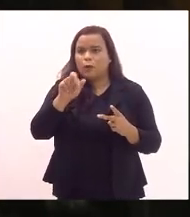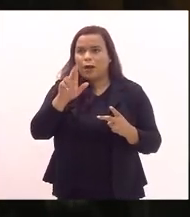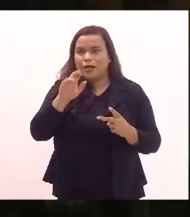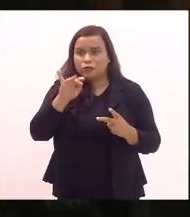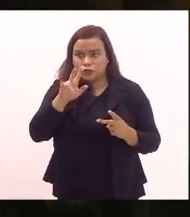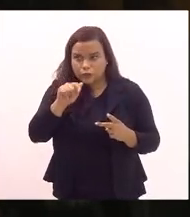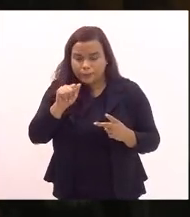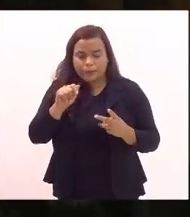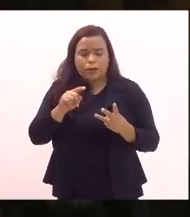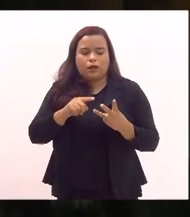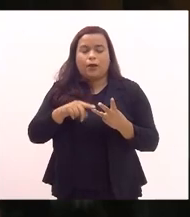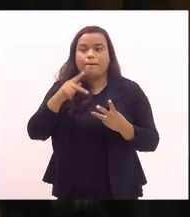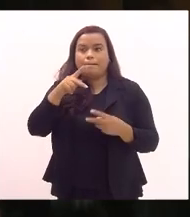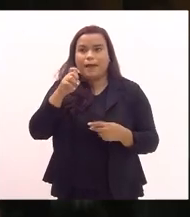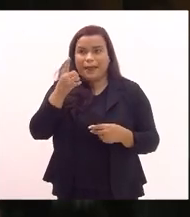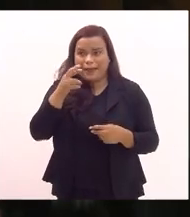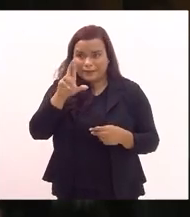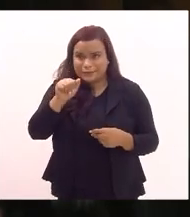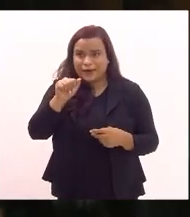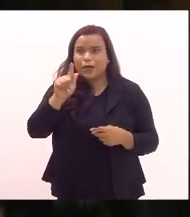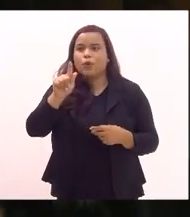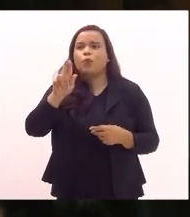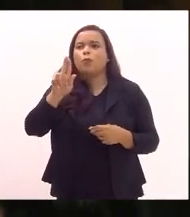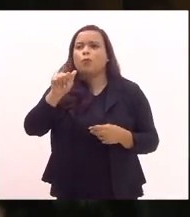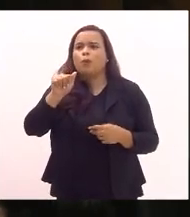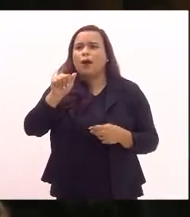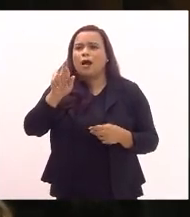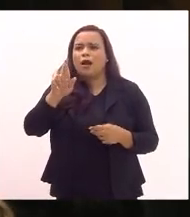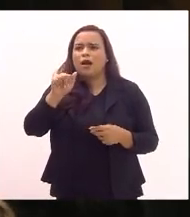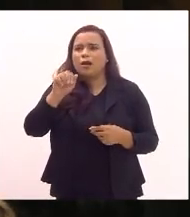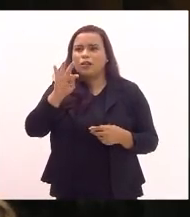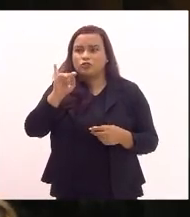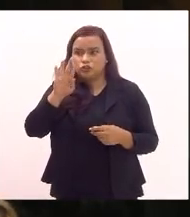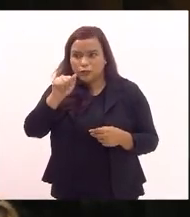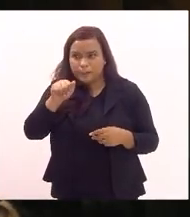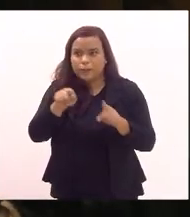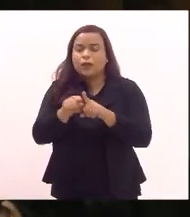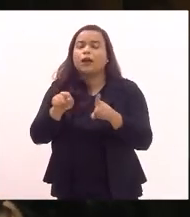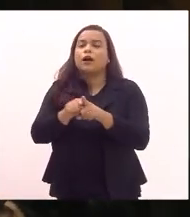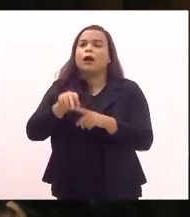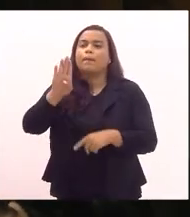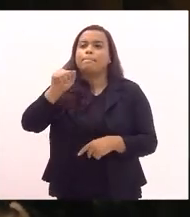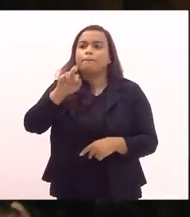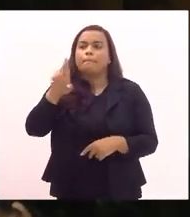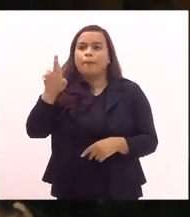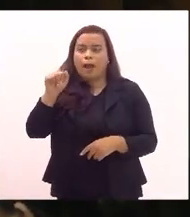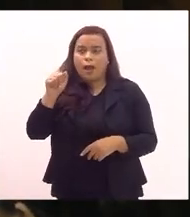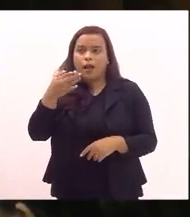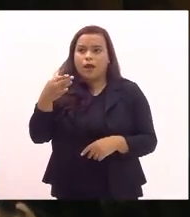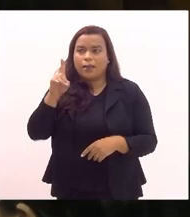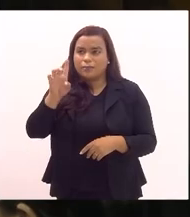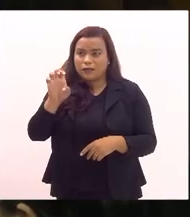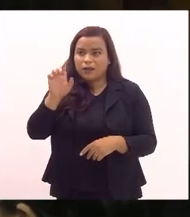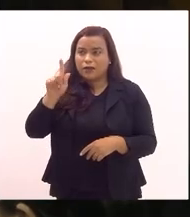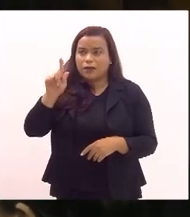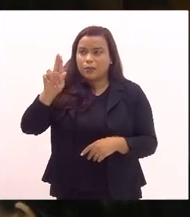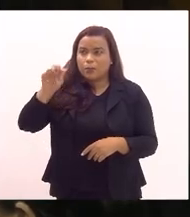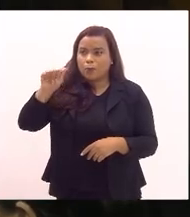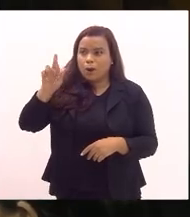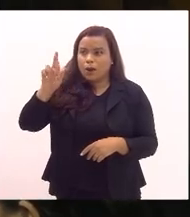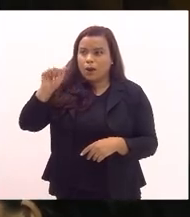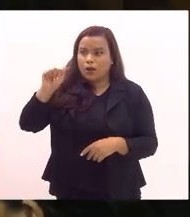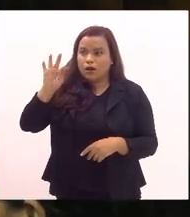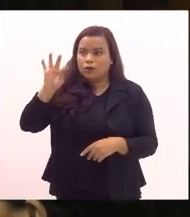Pedra de Guaratiba Barra de Guaratiba mas esse assunto que eu trouxe aqui no plenário